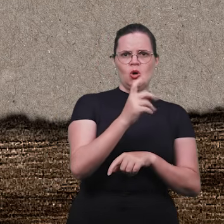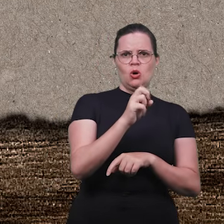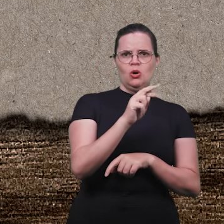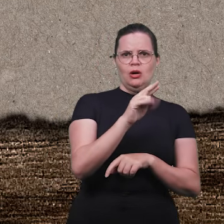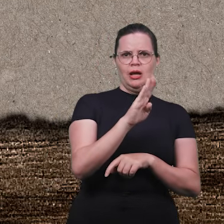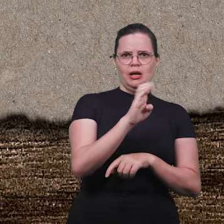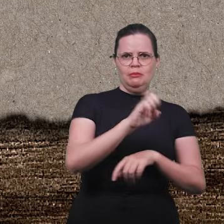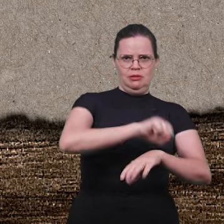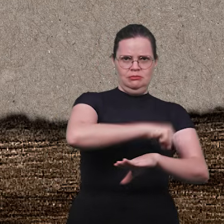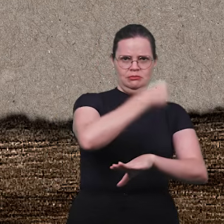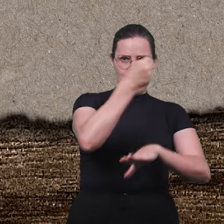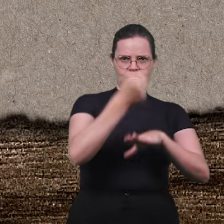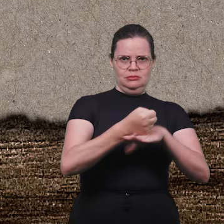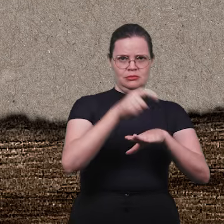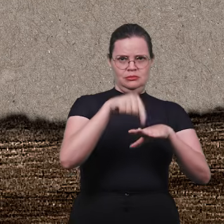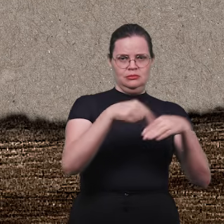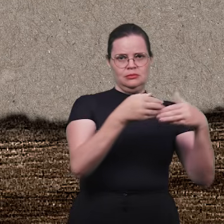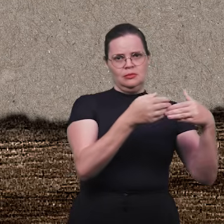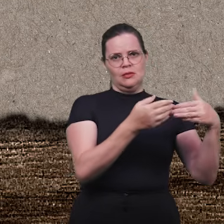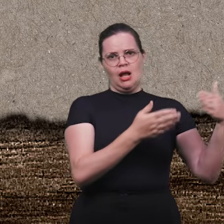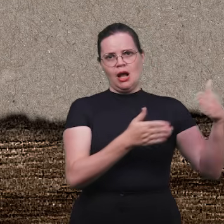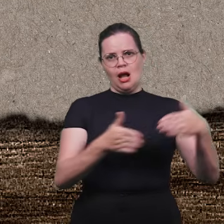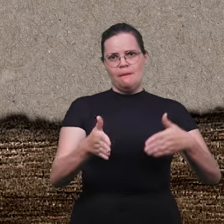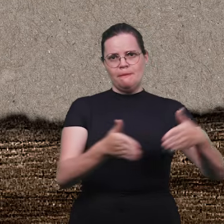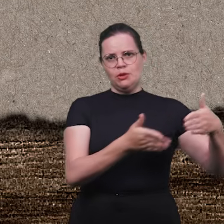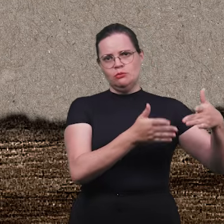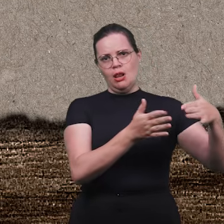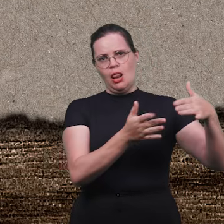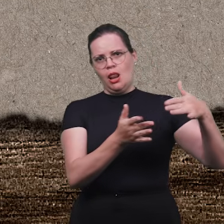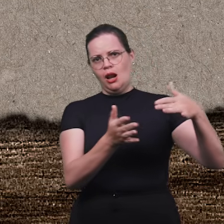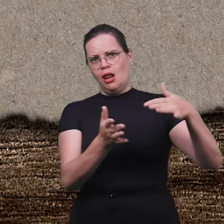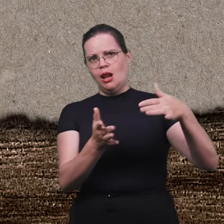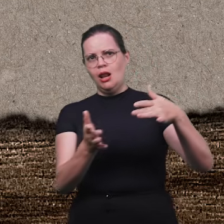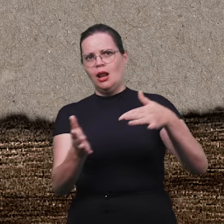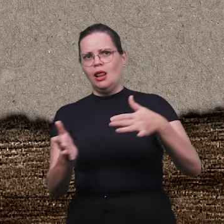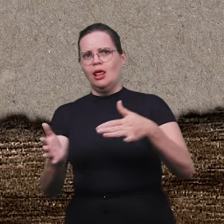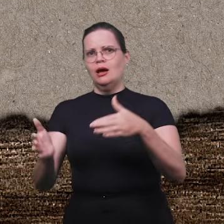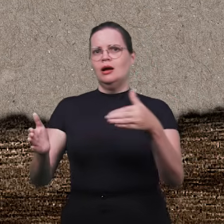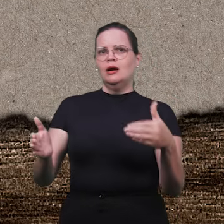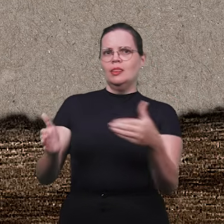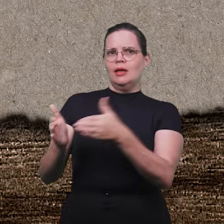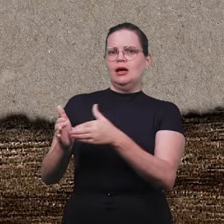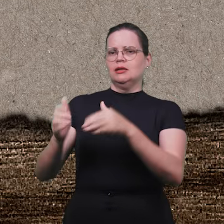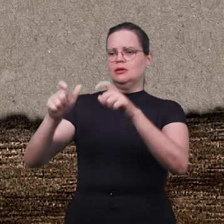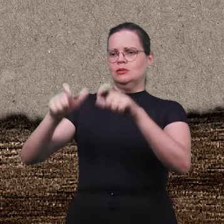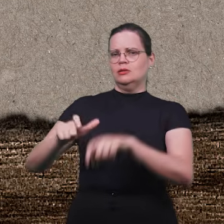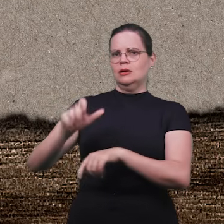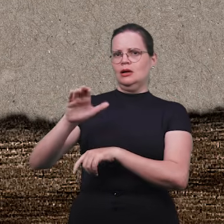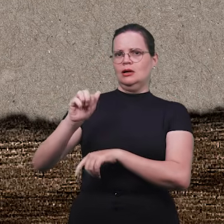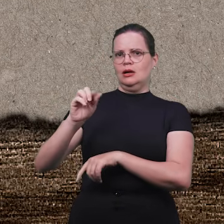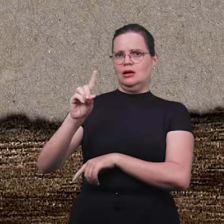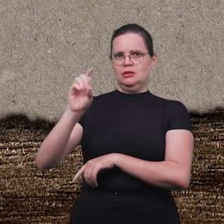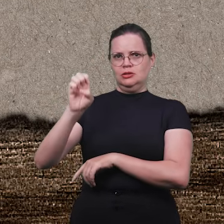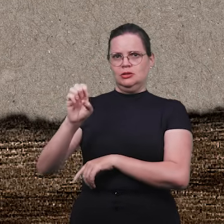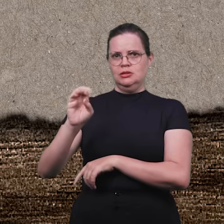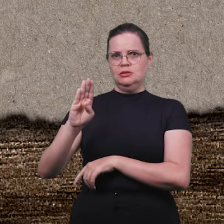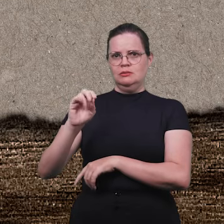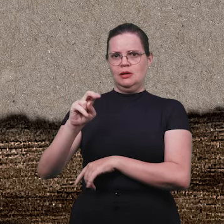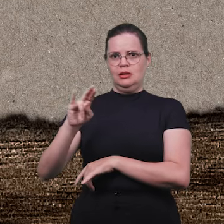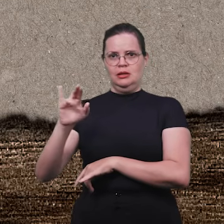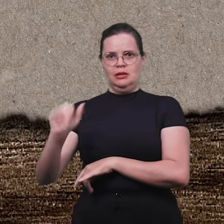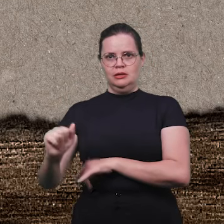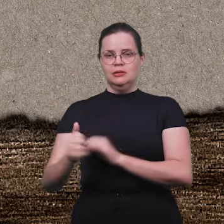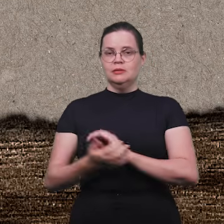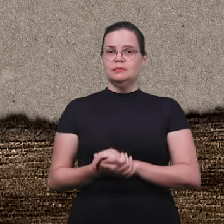Monte Sinai, caminho da montanha de Seir até Cádiz Barneia. Então,